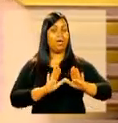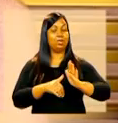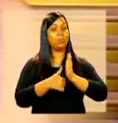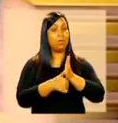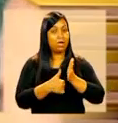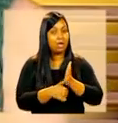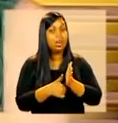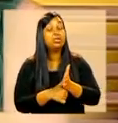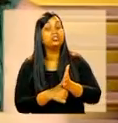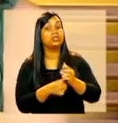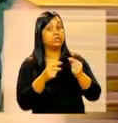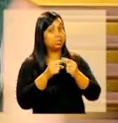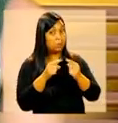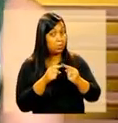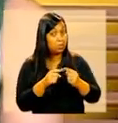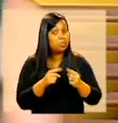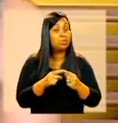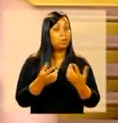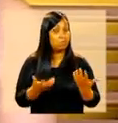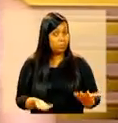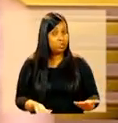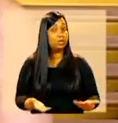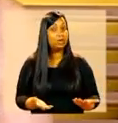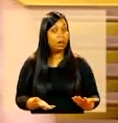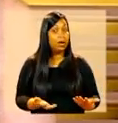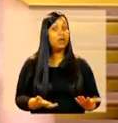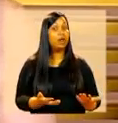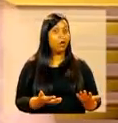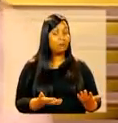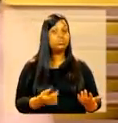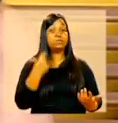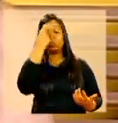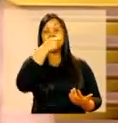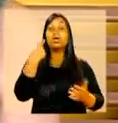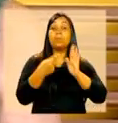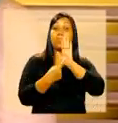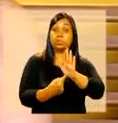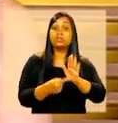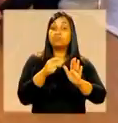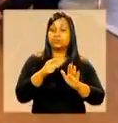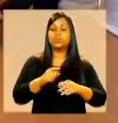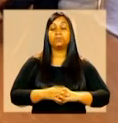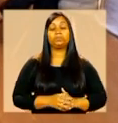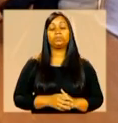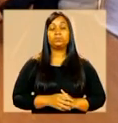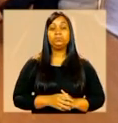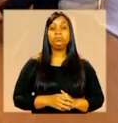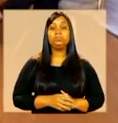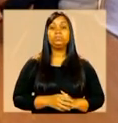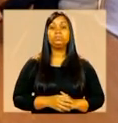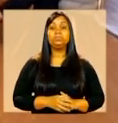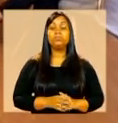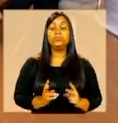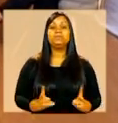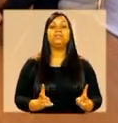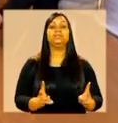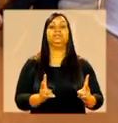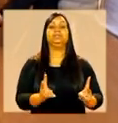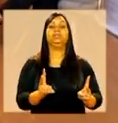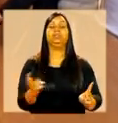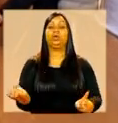seu RG está em bom estado, né? Se ele está configurando você para não ter problema. Tem que estar